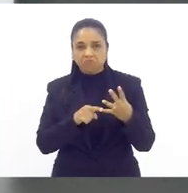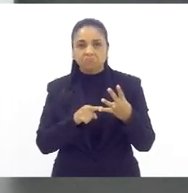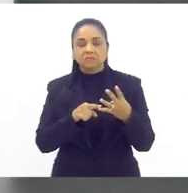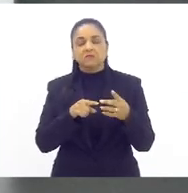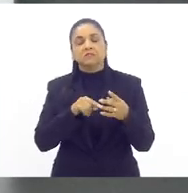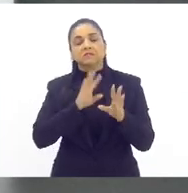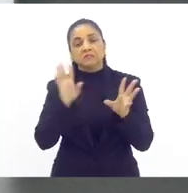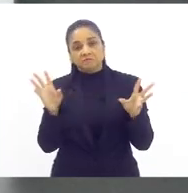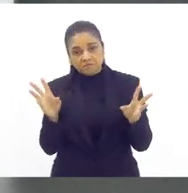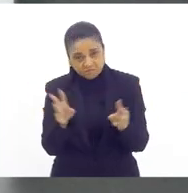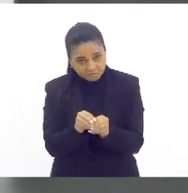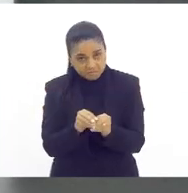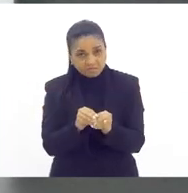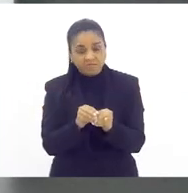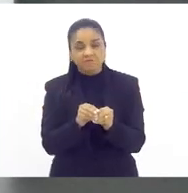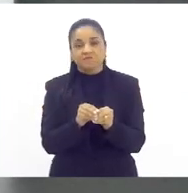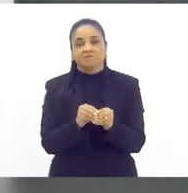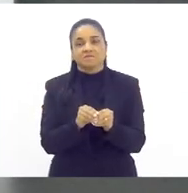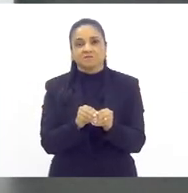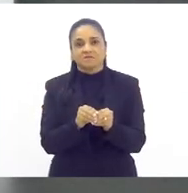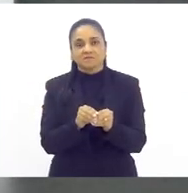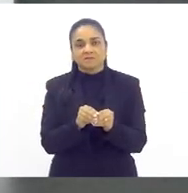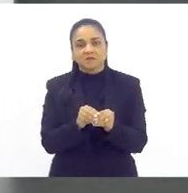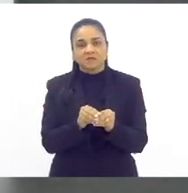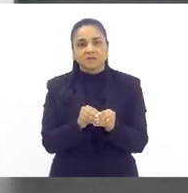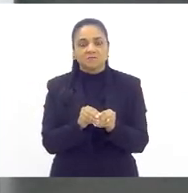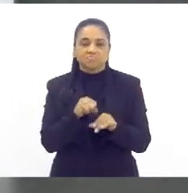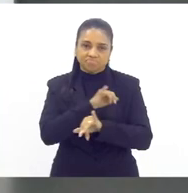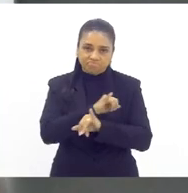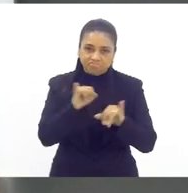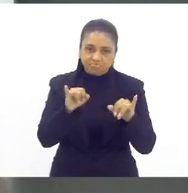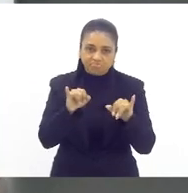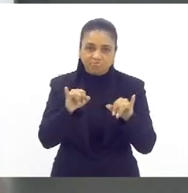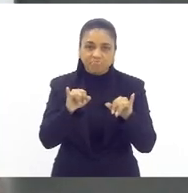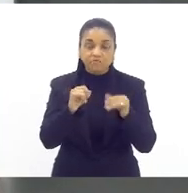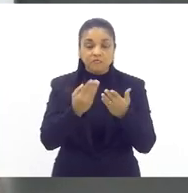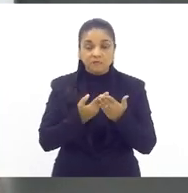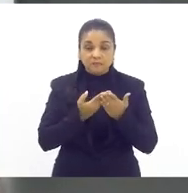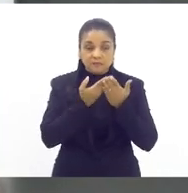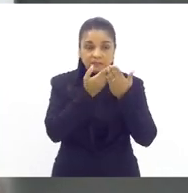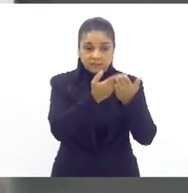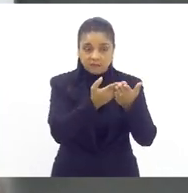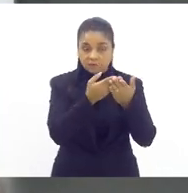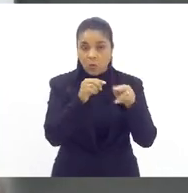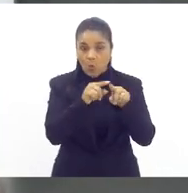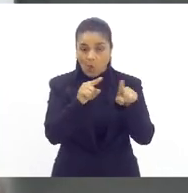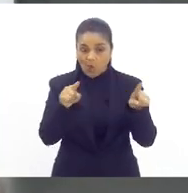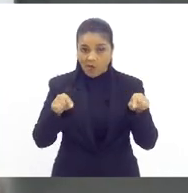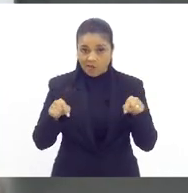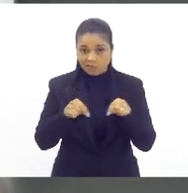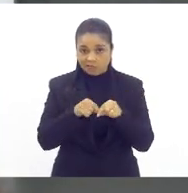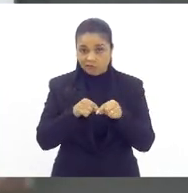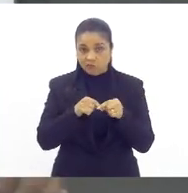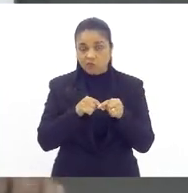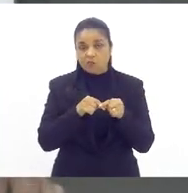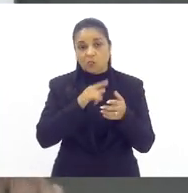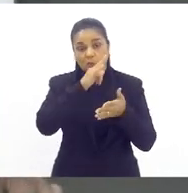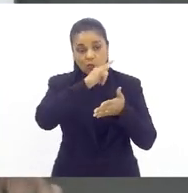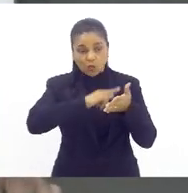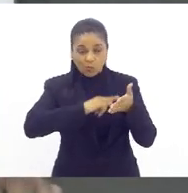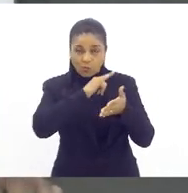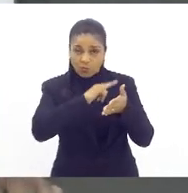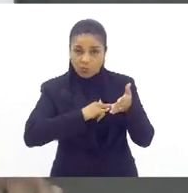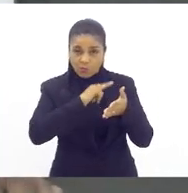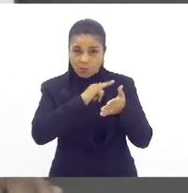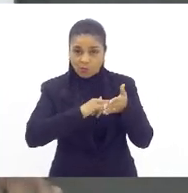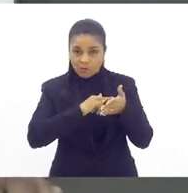finalizar mesmo a gente queria falar uma outra coisa que nós entregamos ao gabinete um ofício para que nós